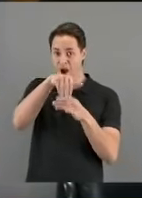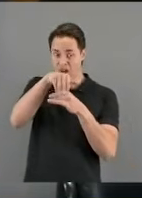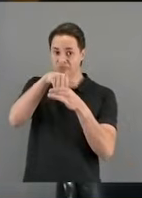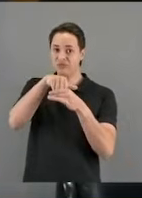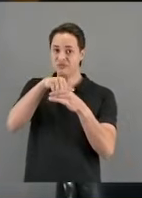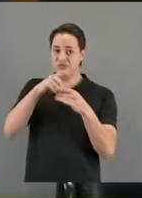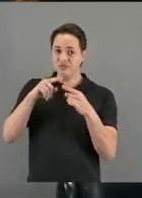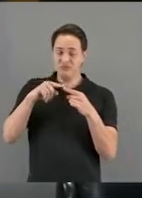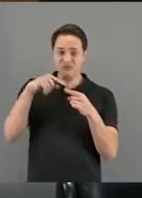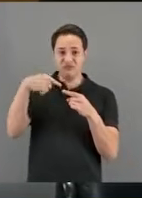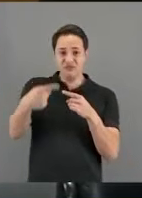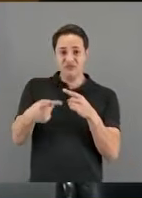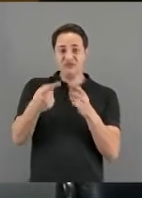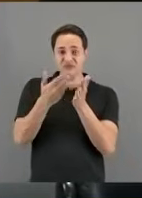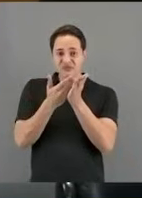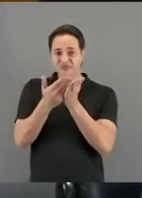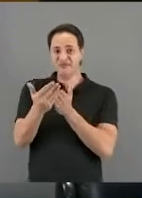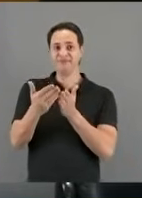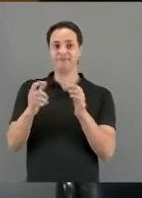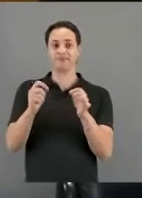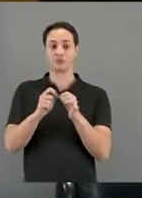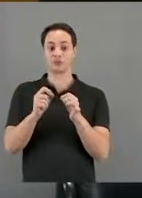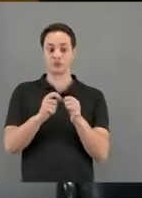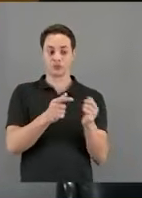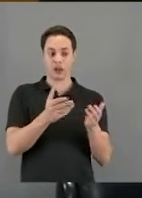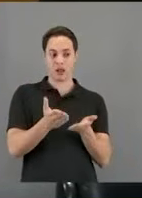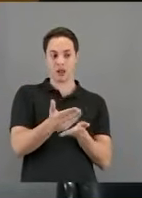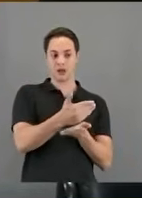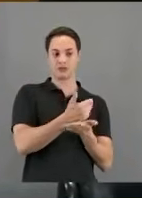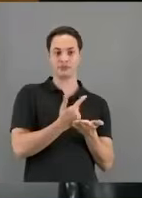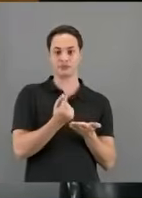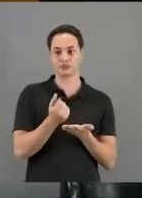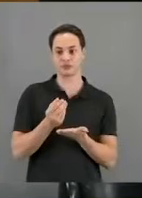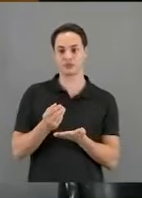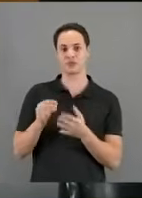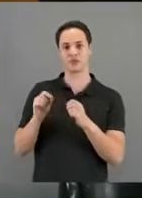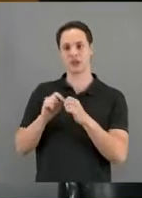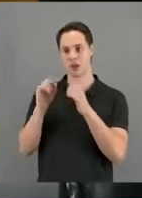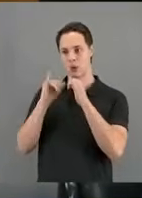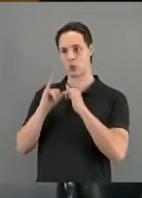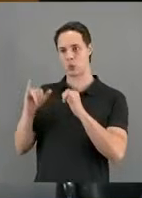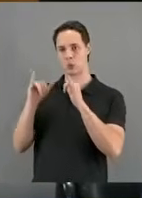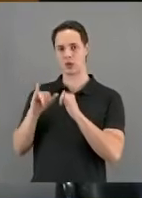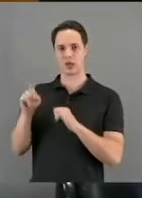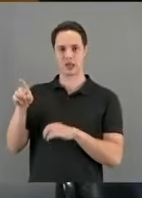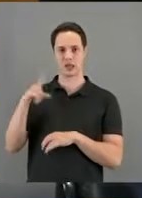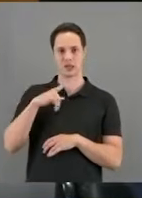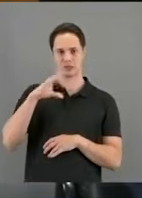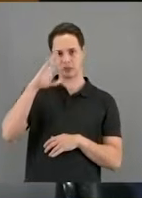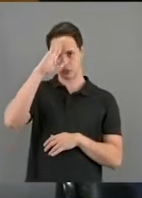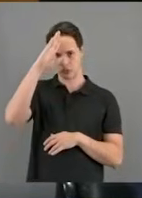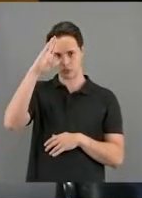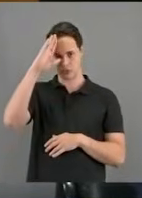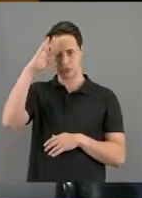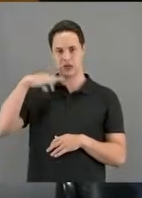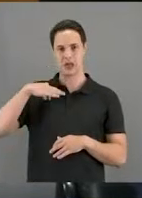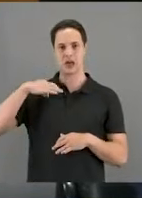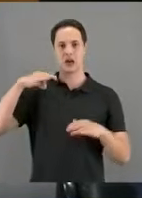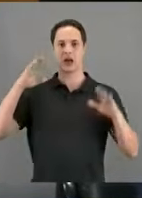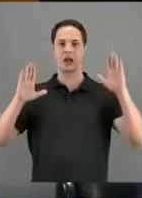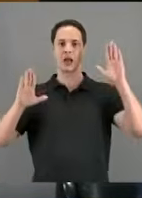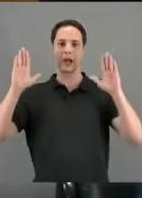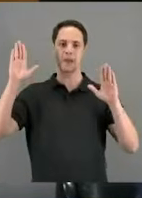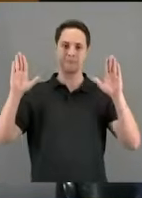seguida, eles derramam parte do dinheiro que já estavam roubando na conta da campanha do Bolsonaro e na conta da campanha